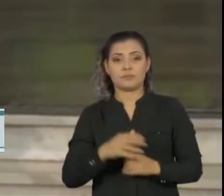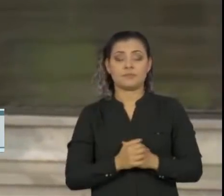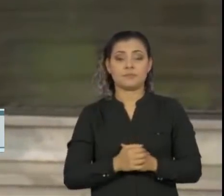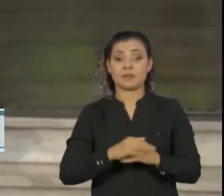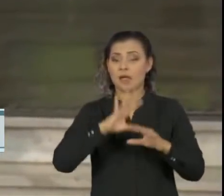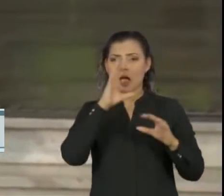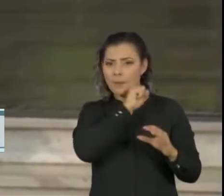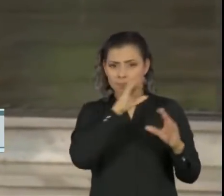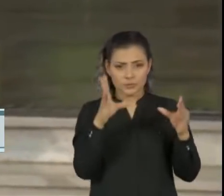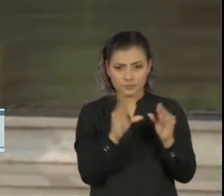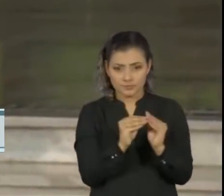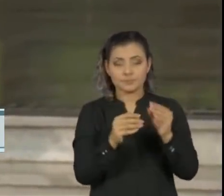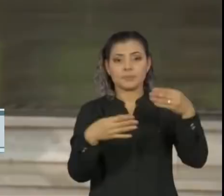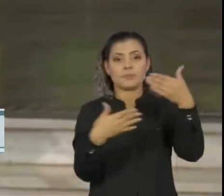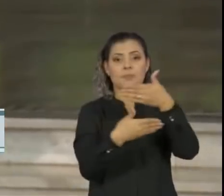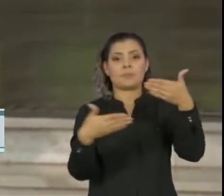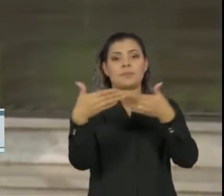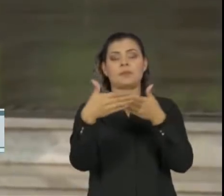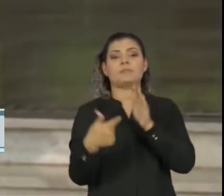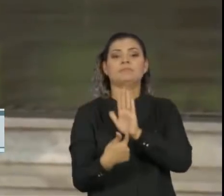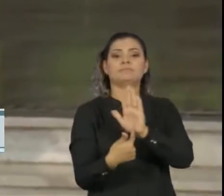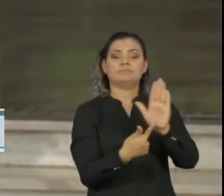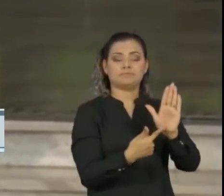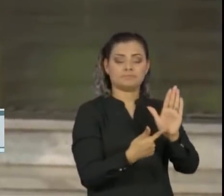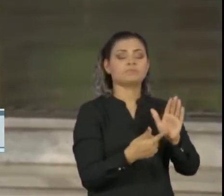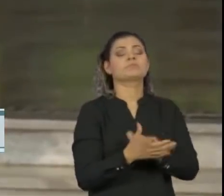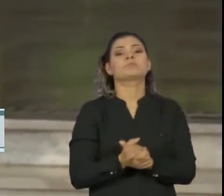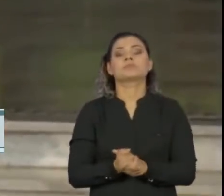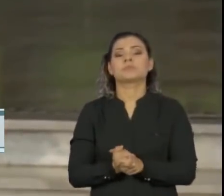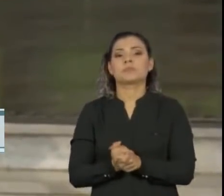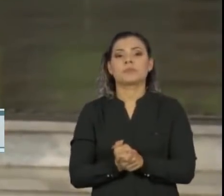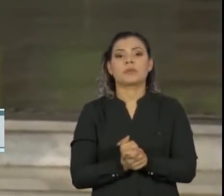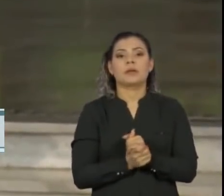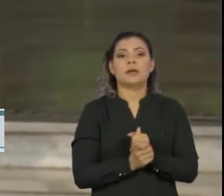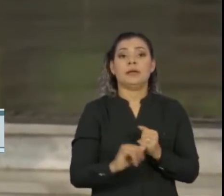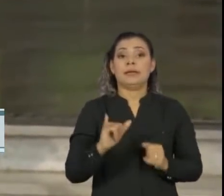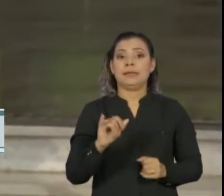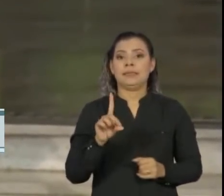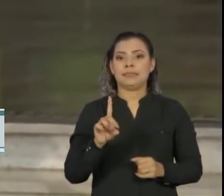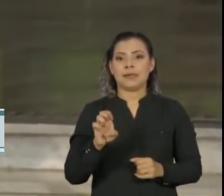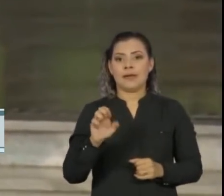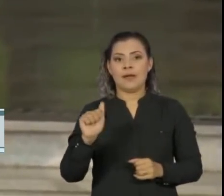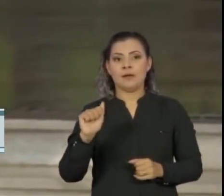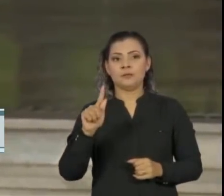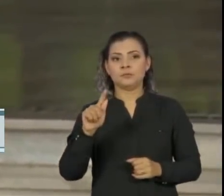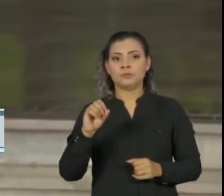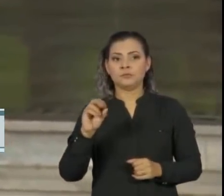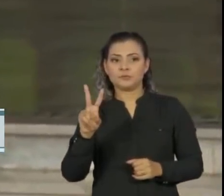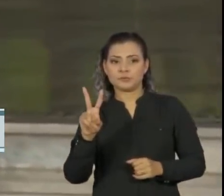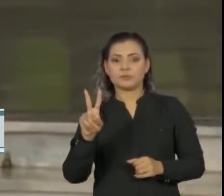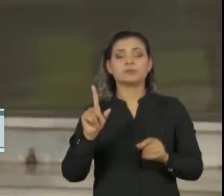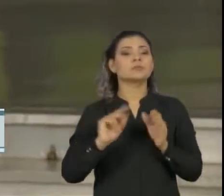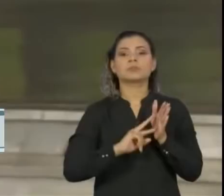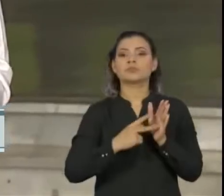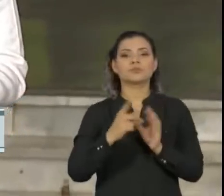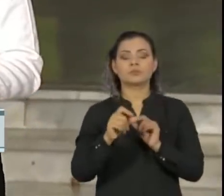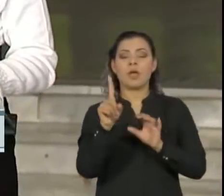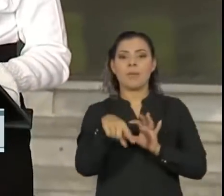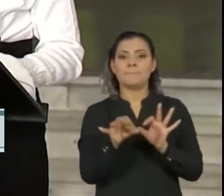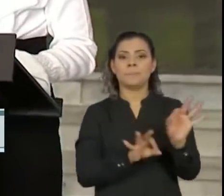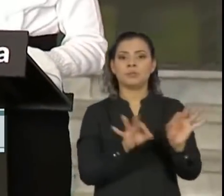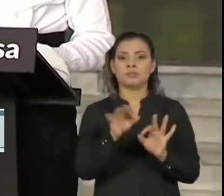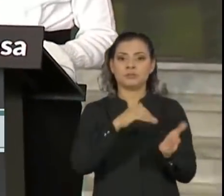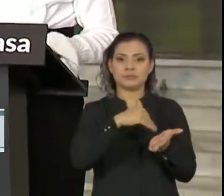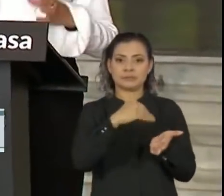breve apresentação. Na próxima página, o IdeaGov é um programa liderado pela Secretaria